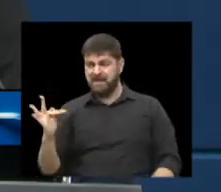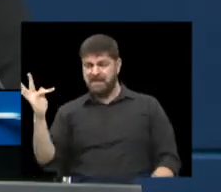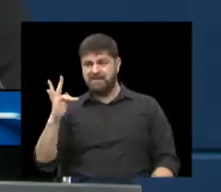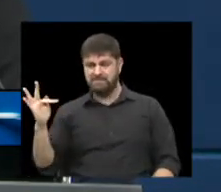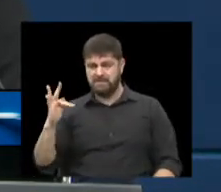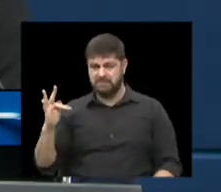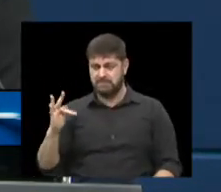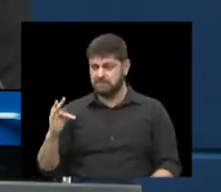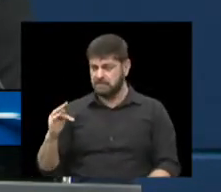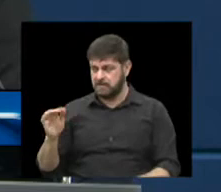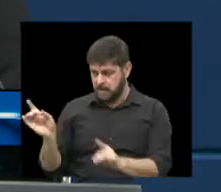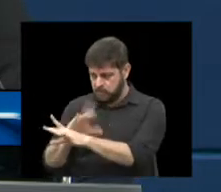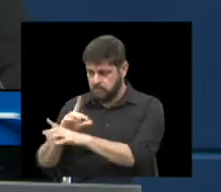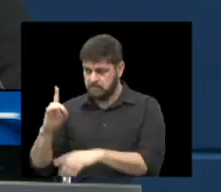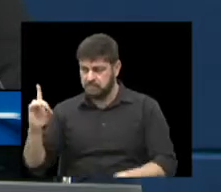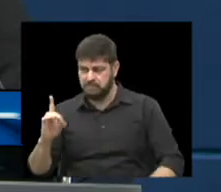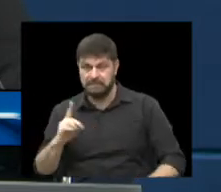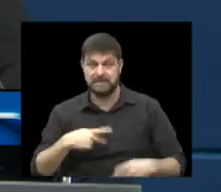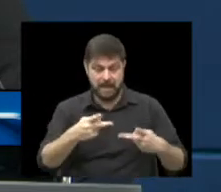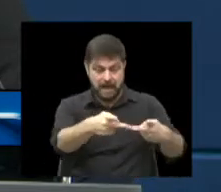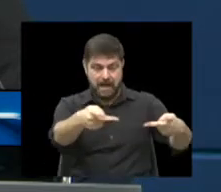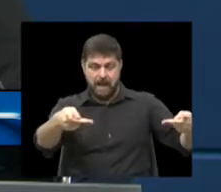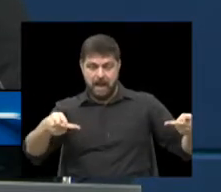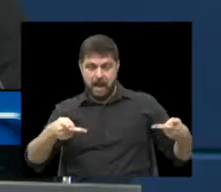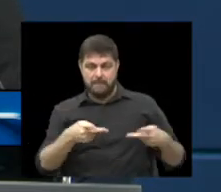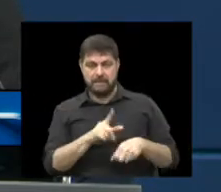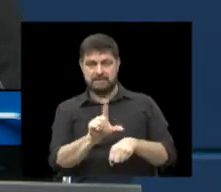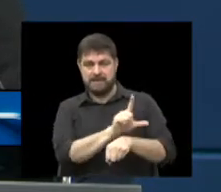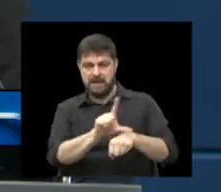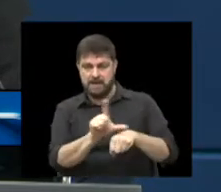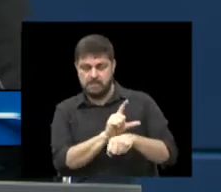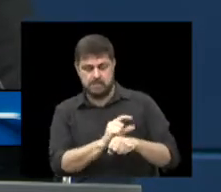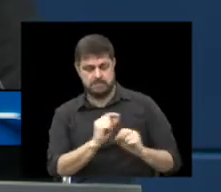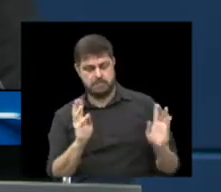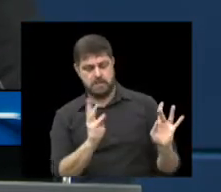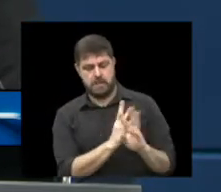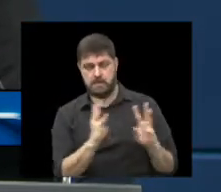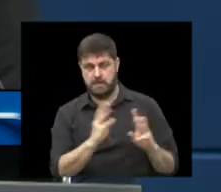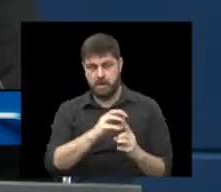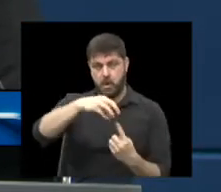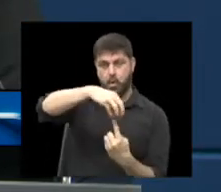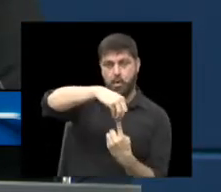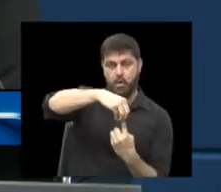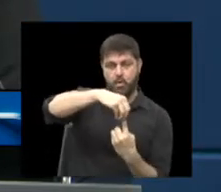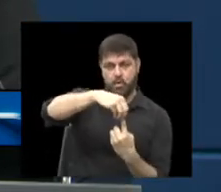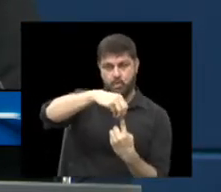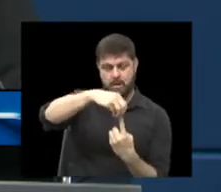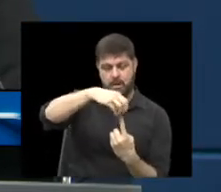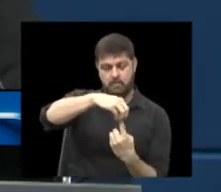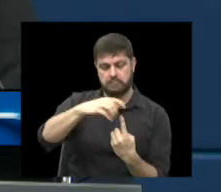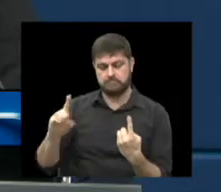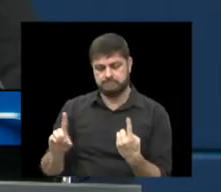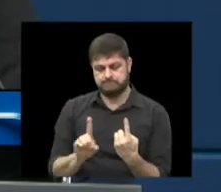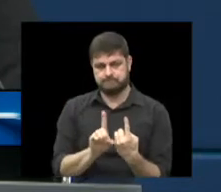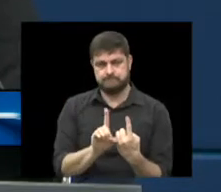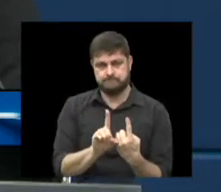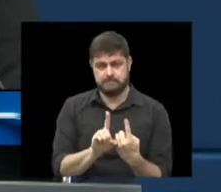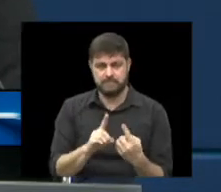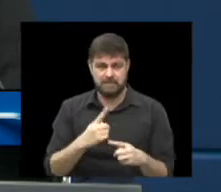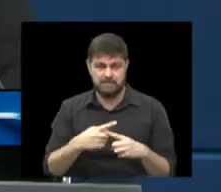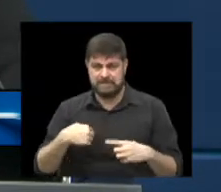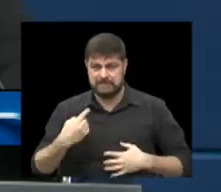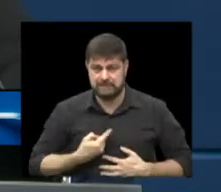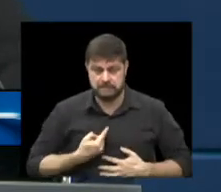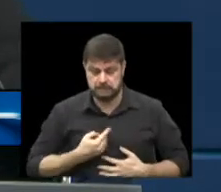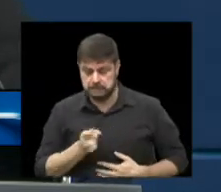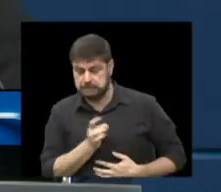ao sair do trabalho, ter uma pizzaria aberta na esquina para você esperar o ônibus passar, para você atravessar, porque nós vivemos